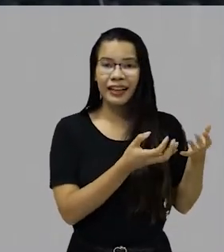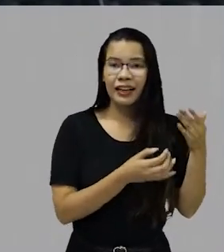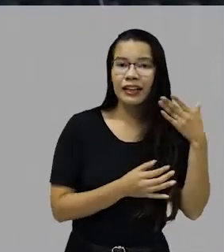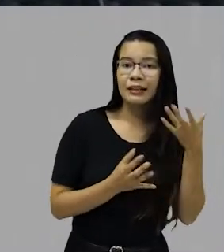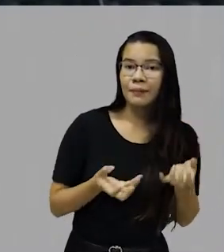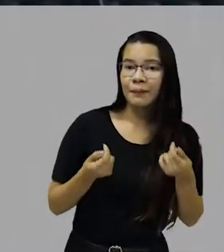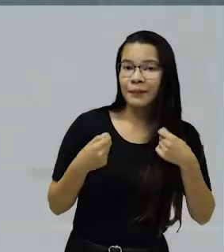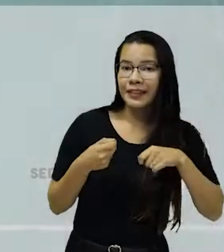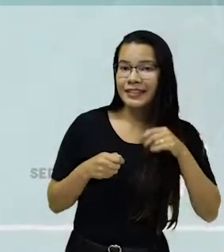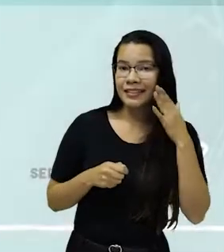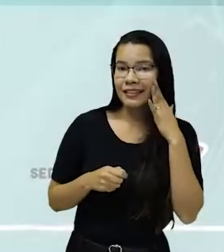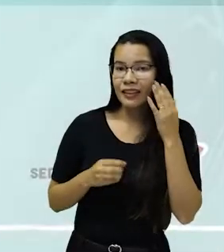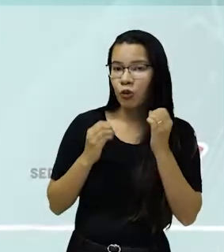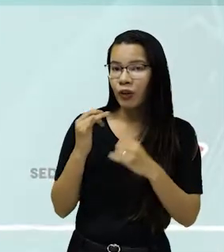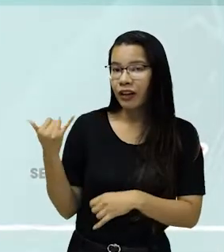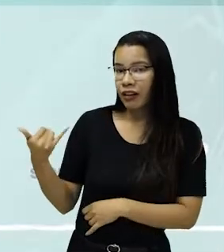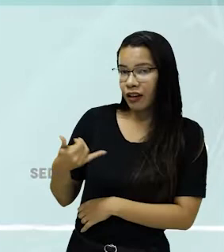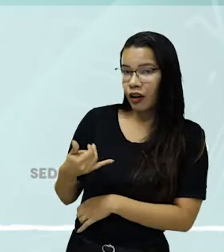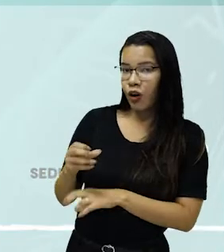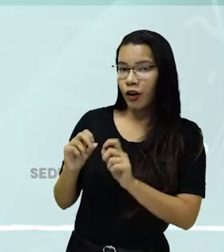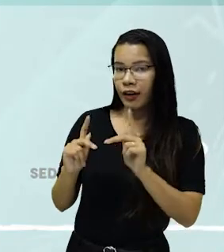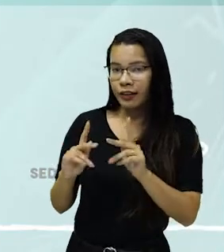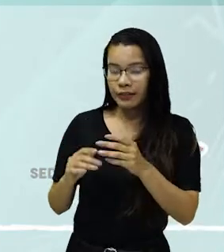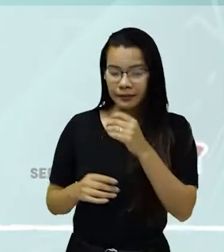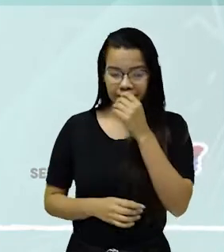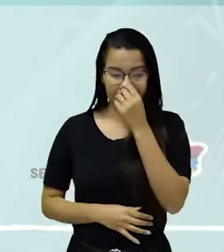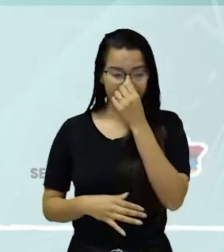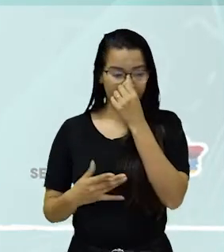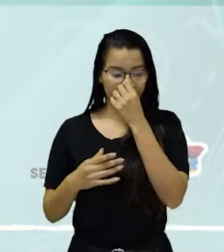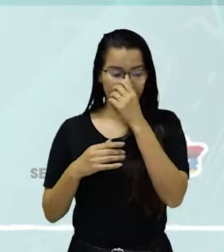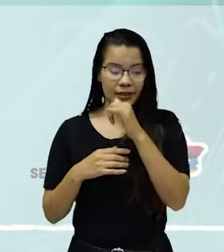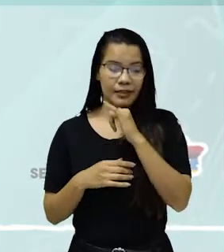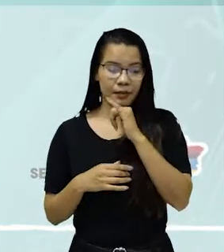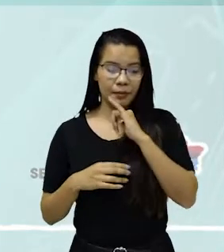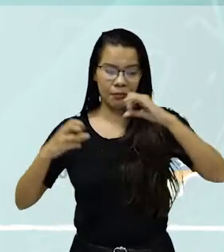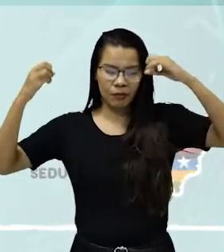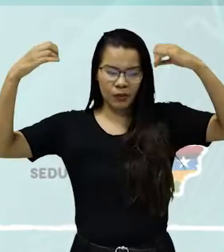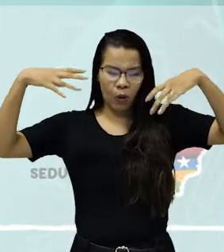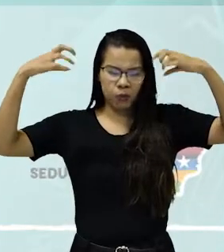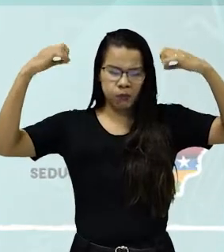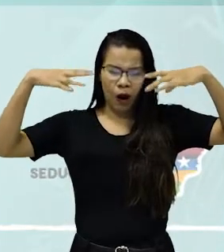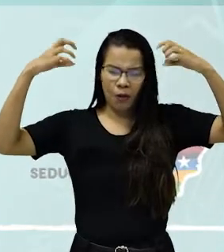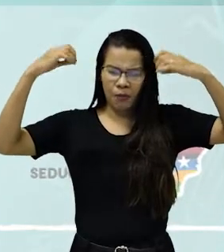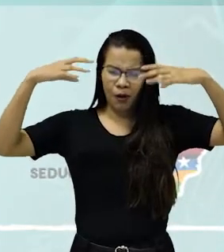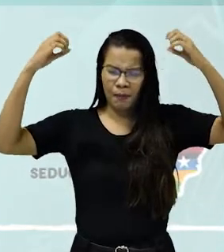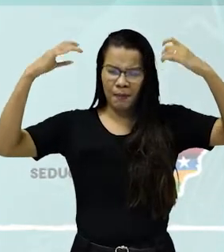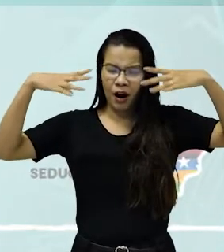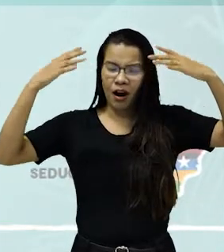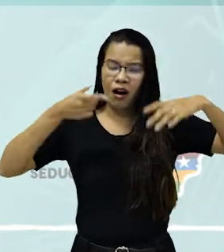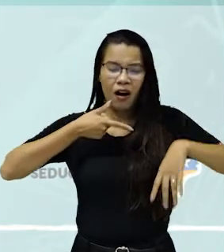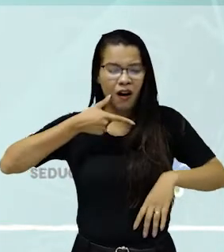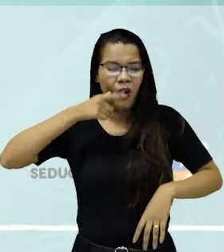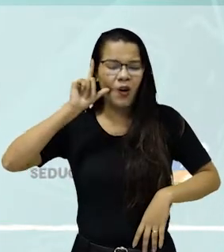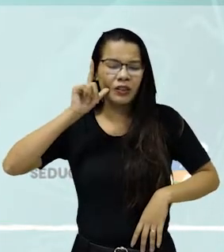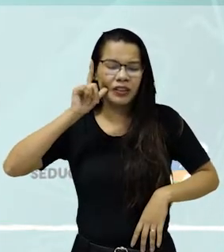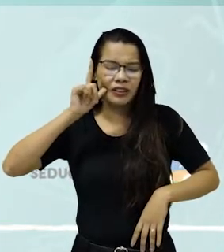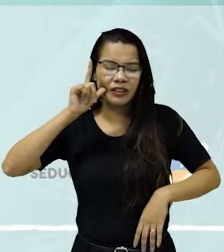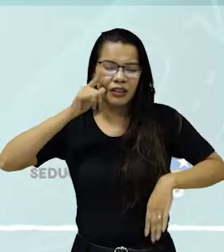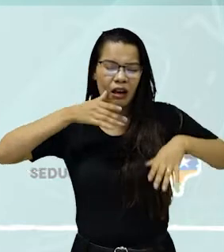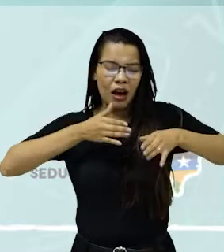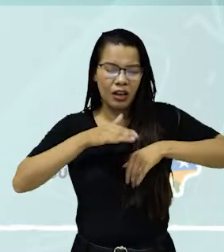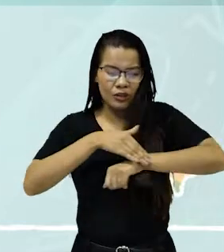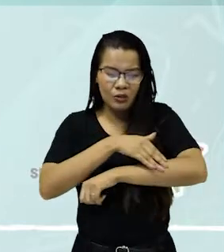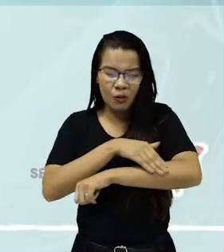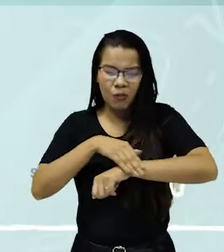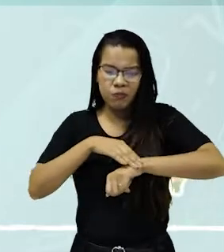dito. Olha esse exemplo aqui, ó. Bastante choveu ontem, alagadas ficaram ruas, congestionado ficou o